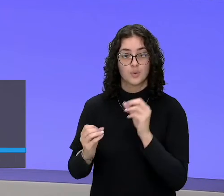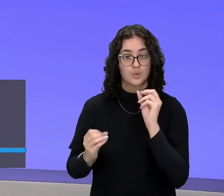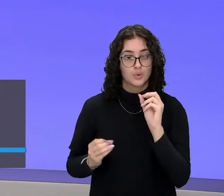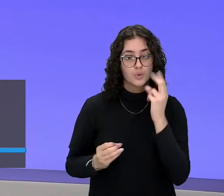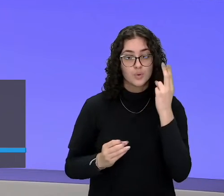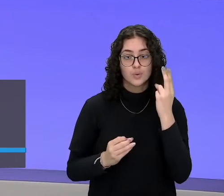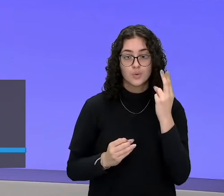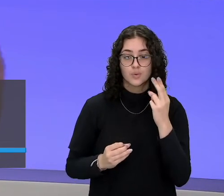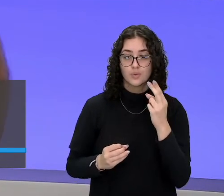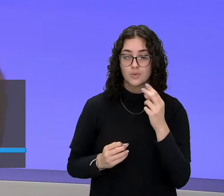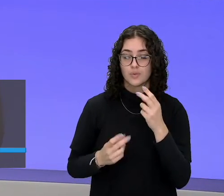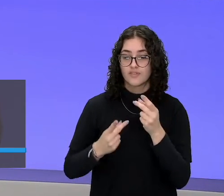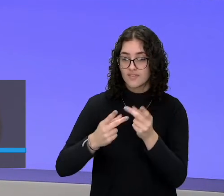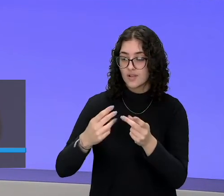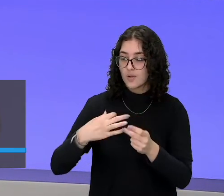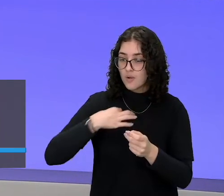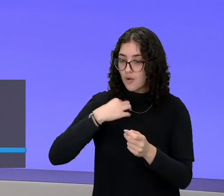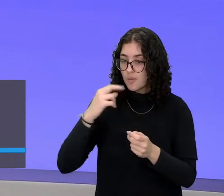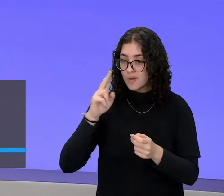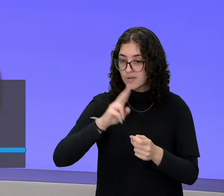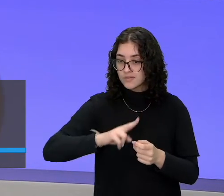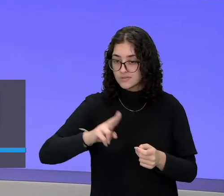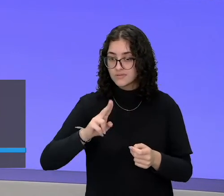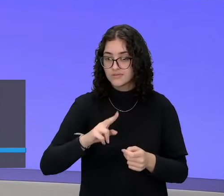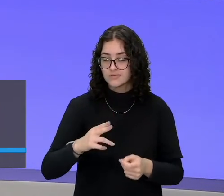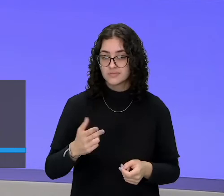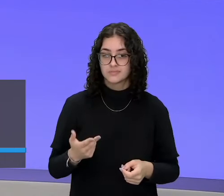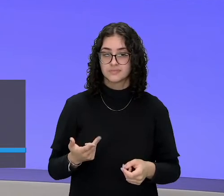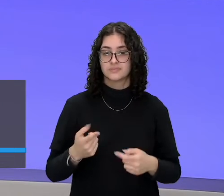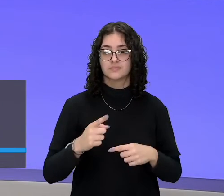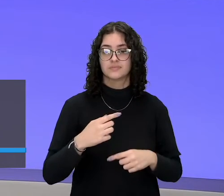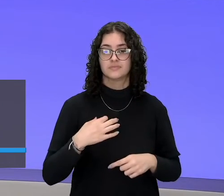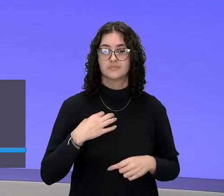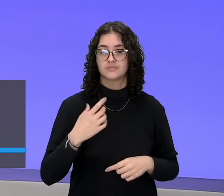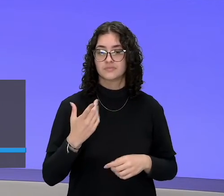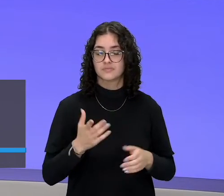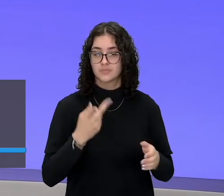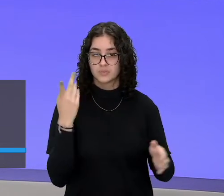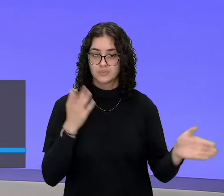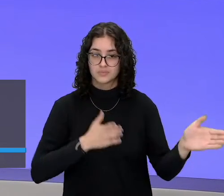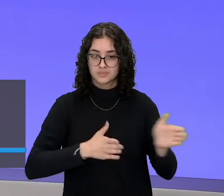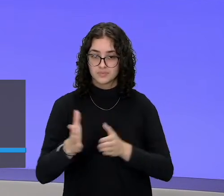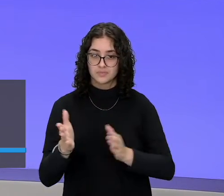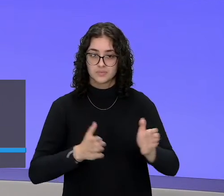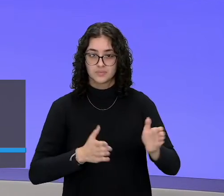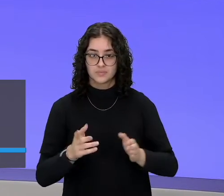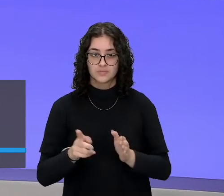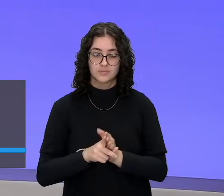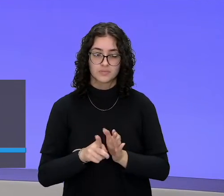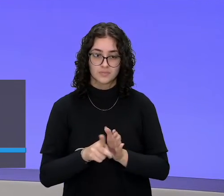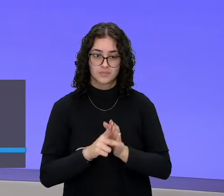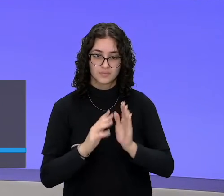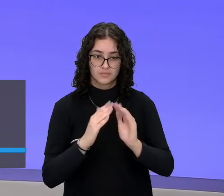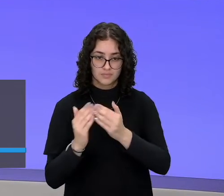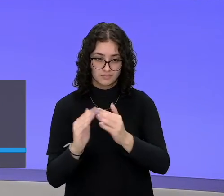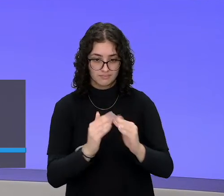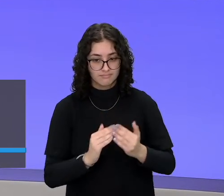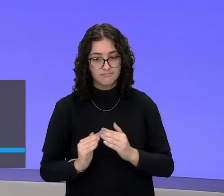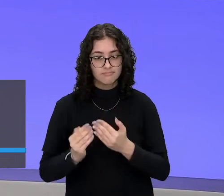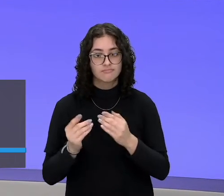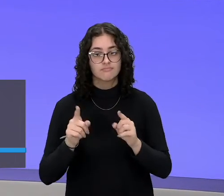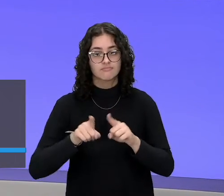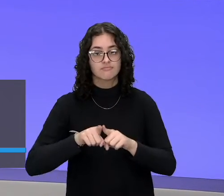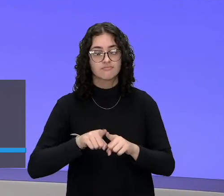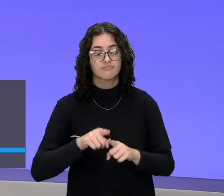fazem bazares onde esses produtos são vendidos num preço bem acessível nas periferias, sem contar que você